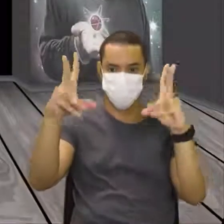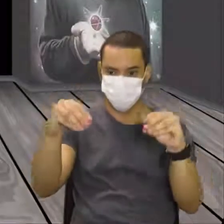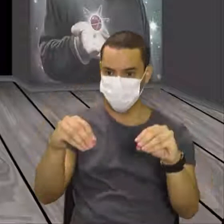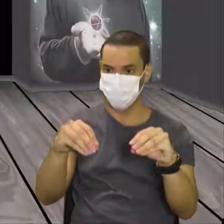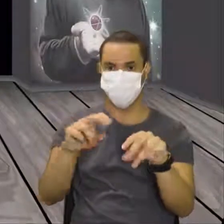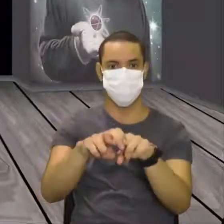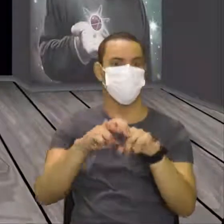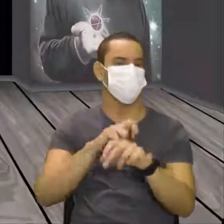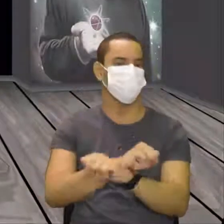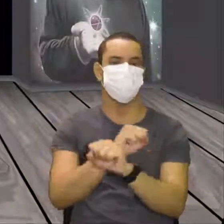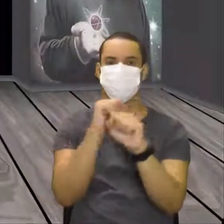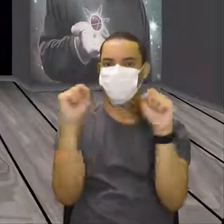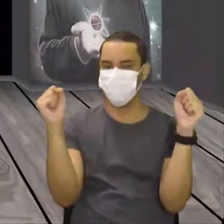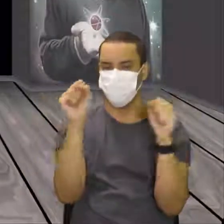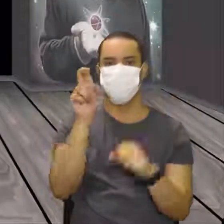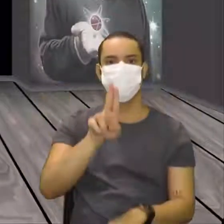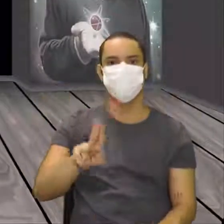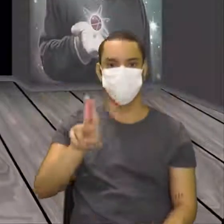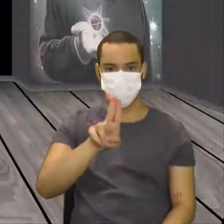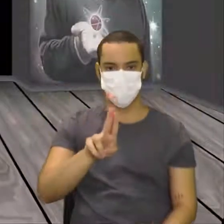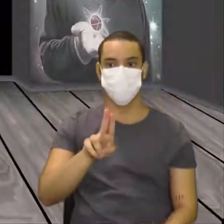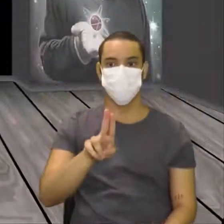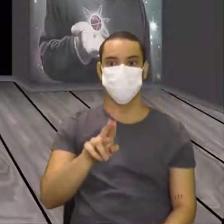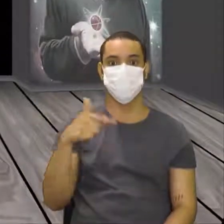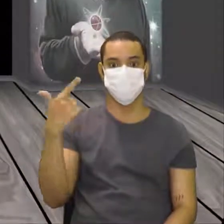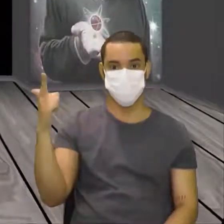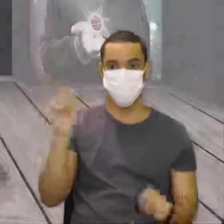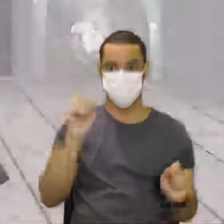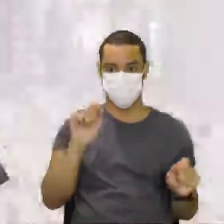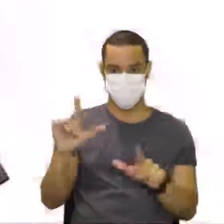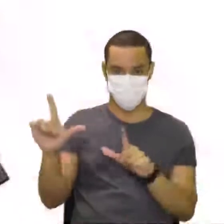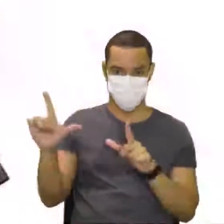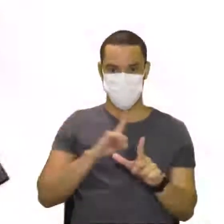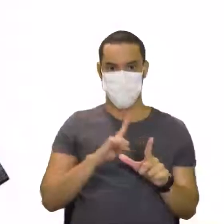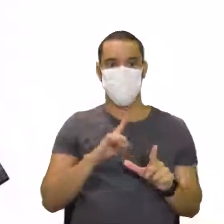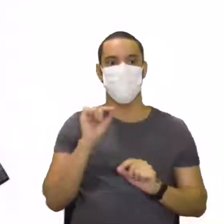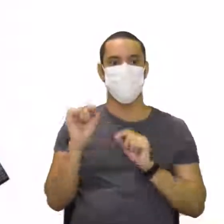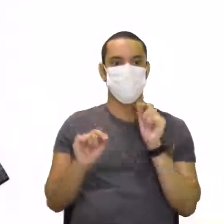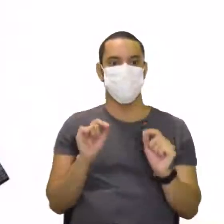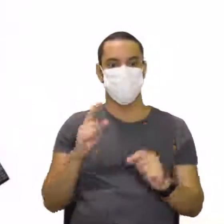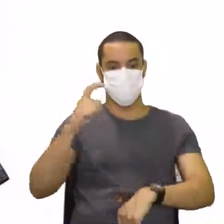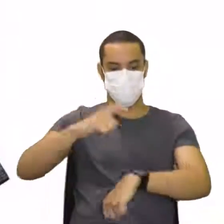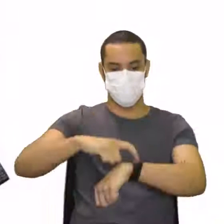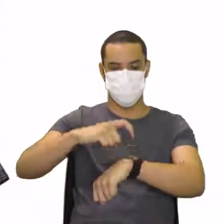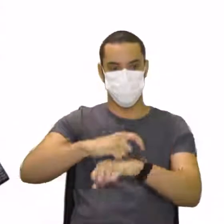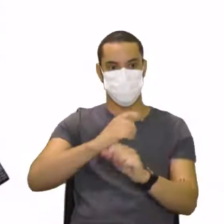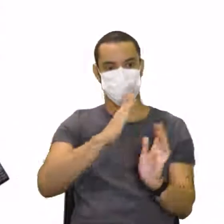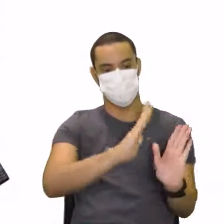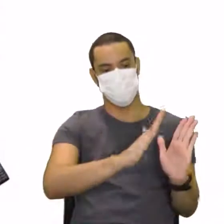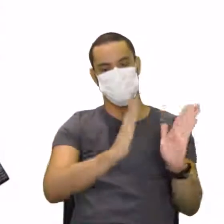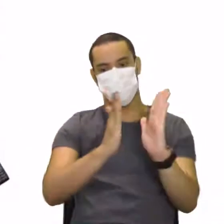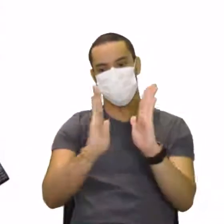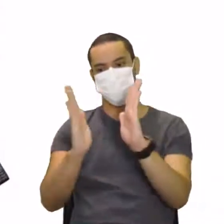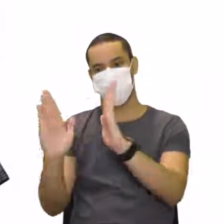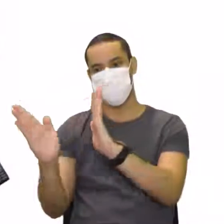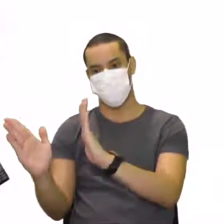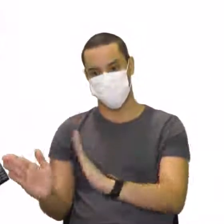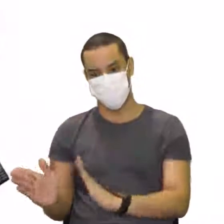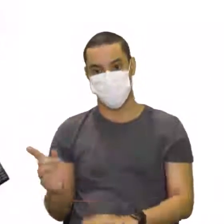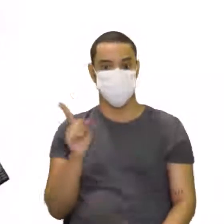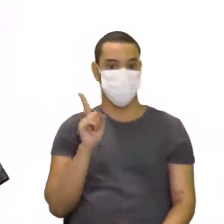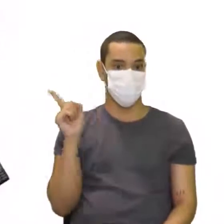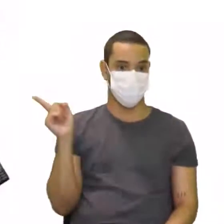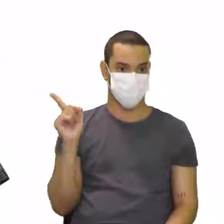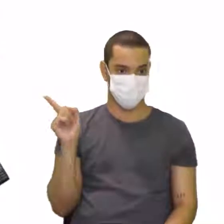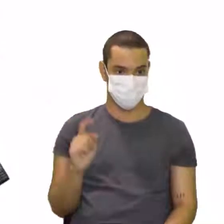homem moderno hoje em dia. Olha só, nesse próximo slide a gente tem uma linha do tempo da evolução do telefone. Então, tá aqui, olha